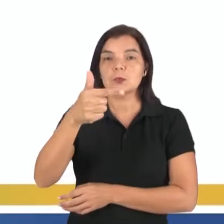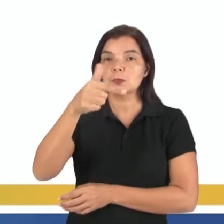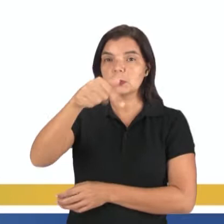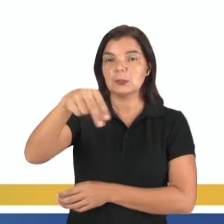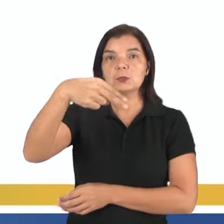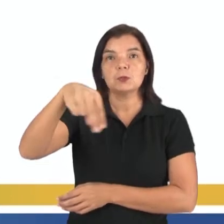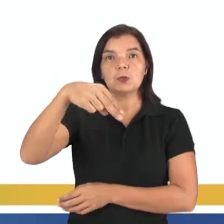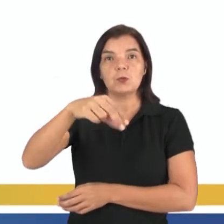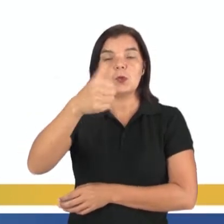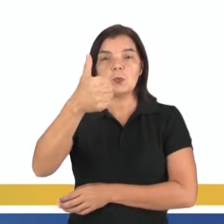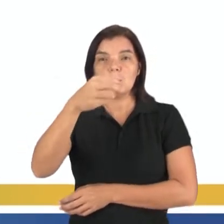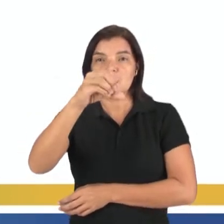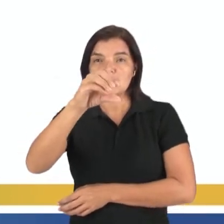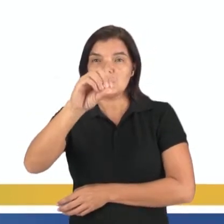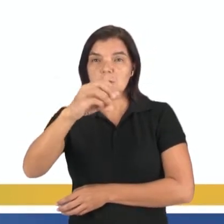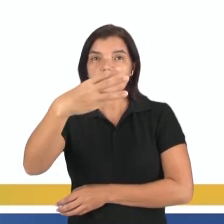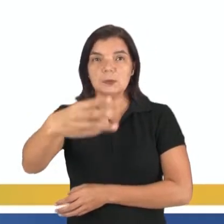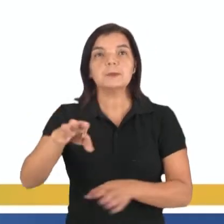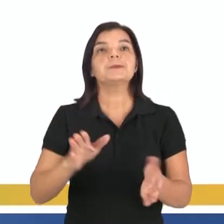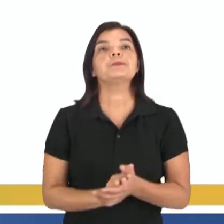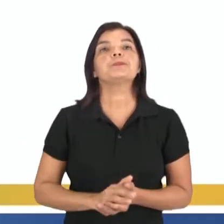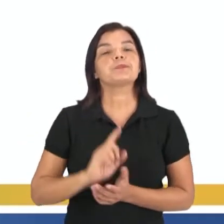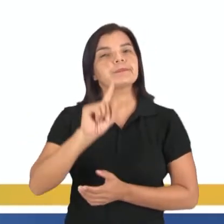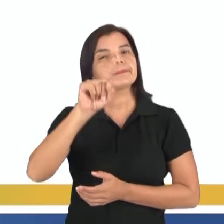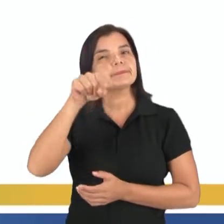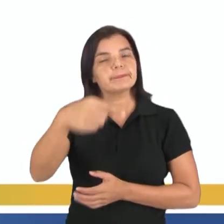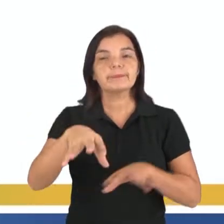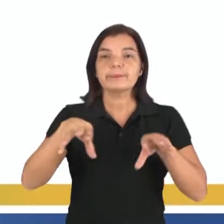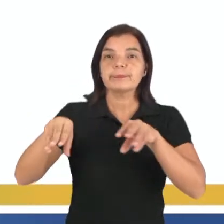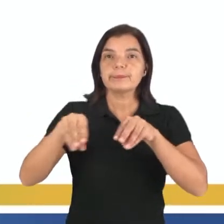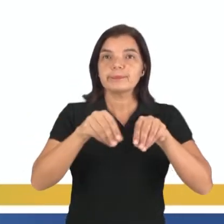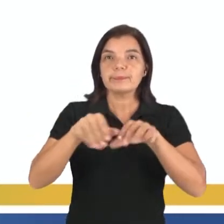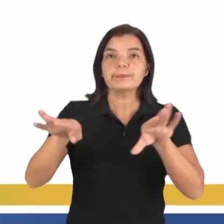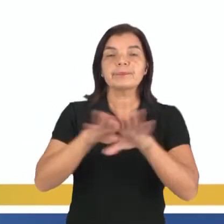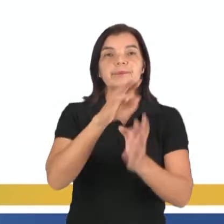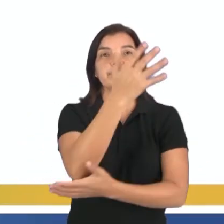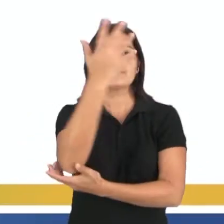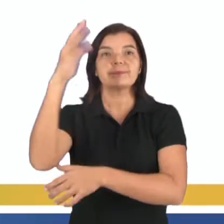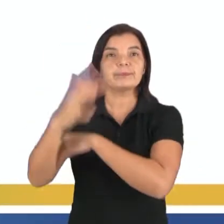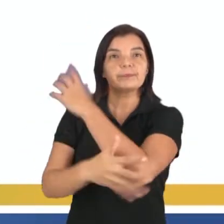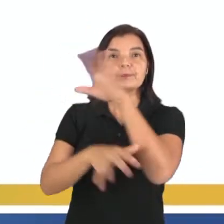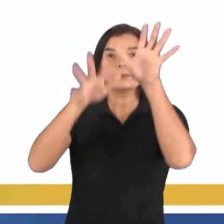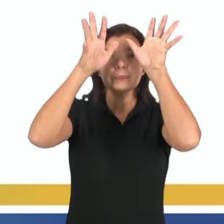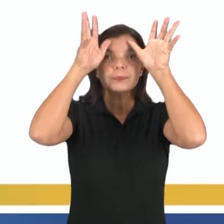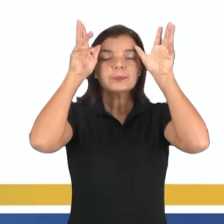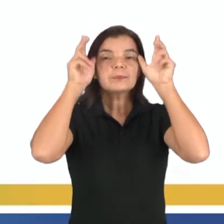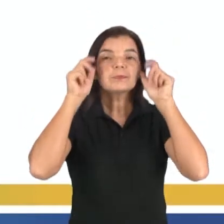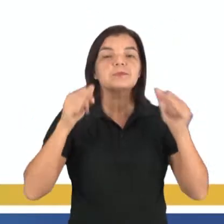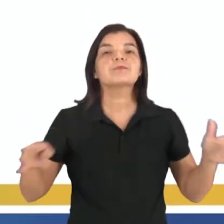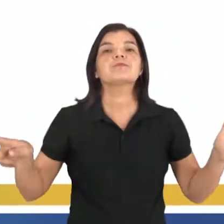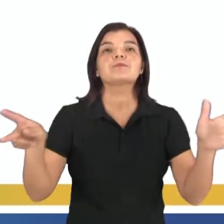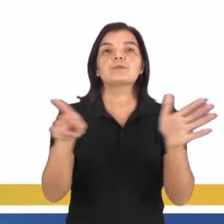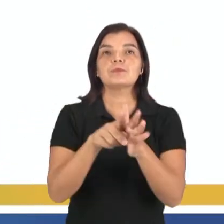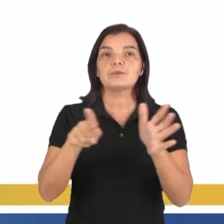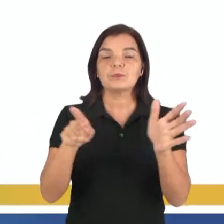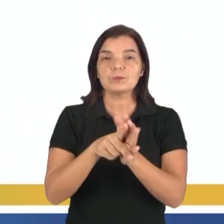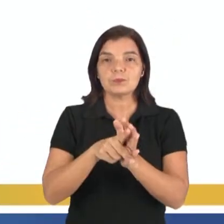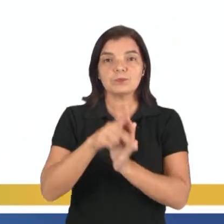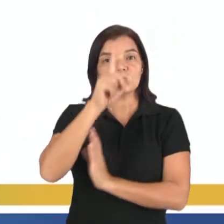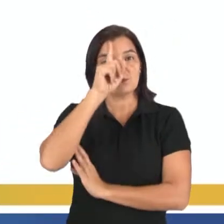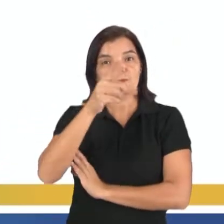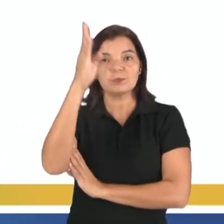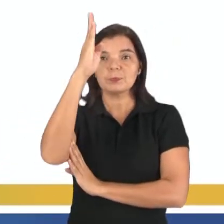1903, né, segundo o qual a posse da terra e das florestas do Acre estariam definitivamente